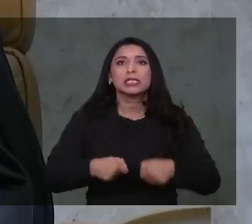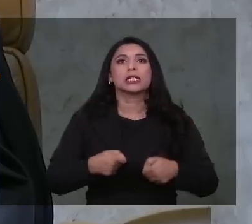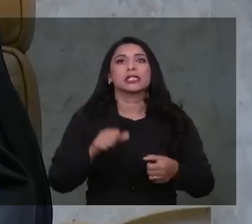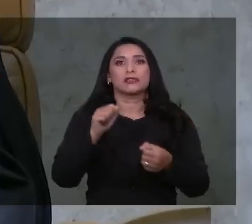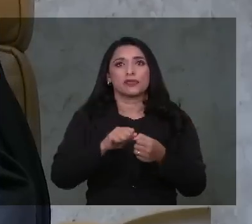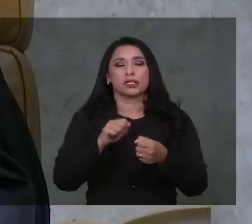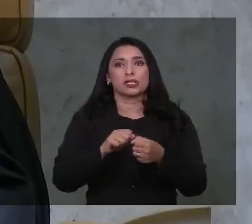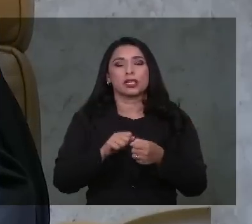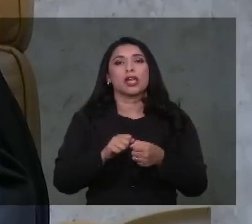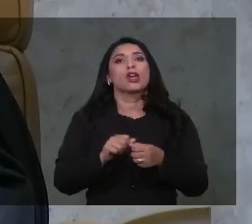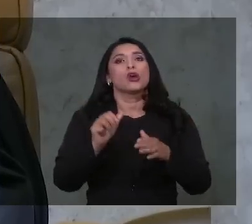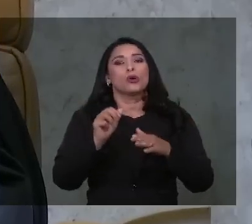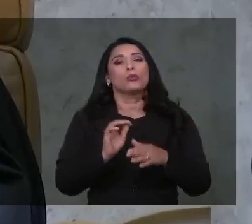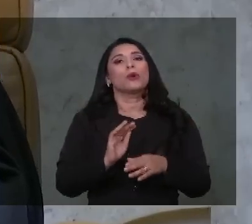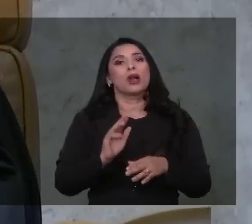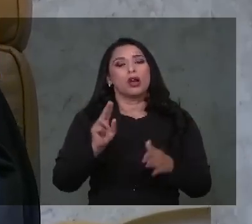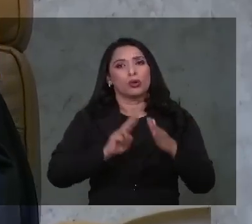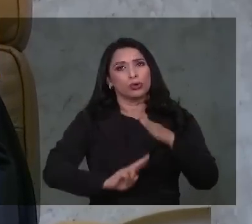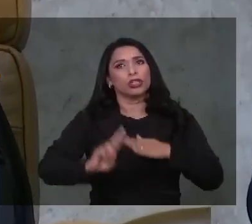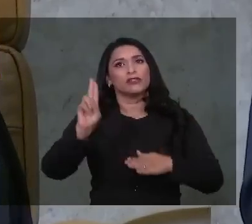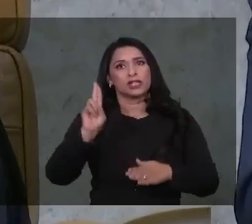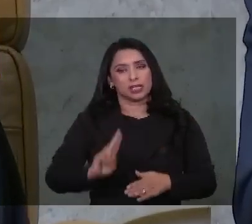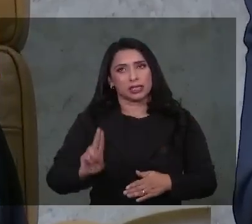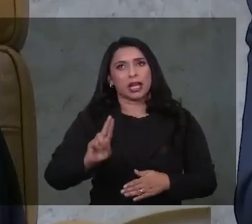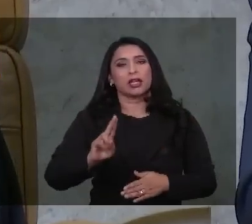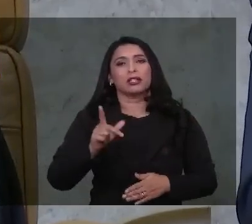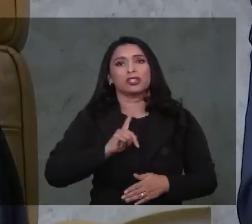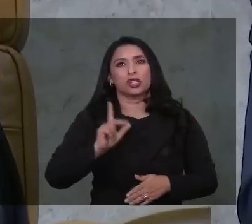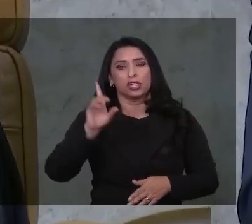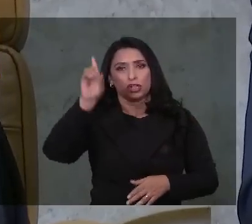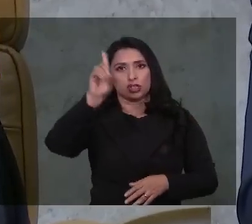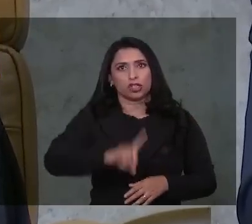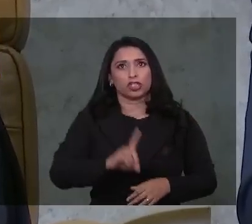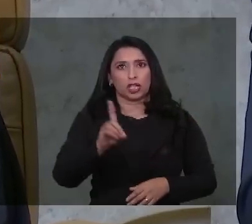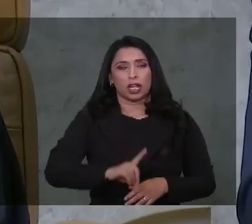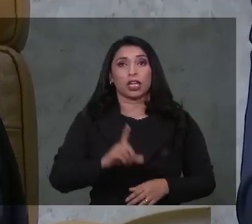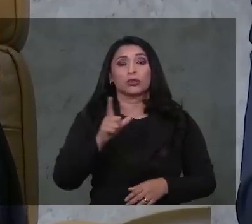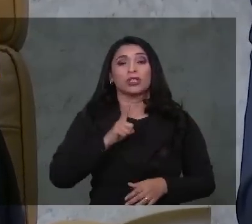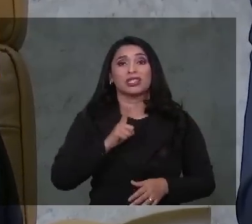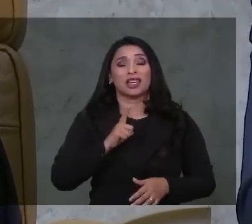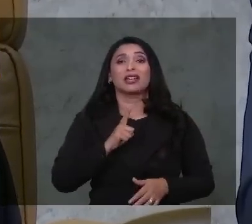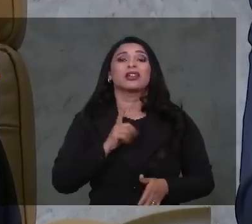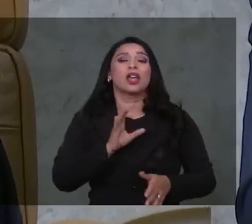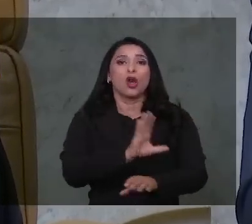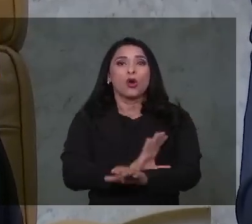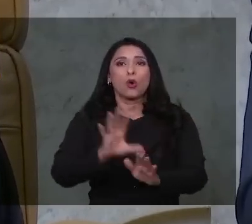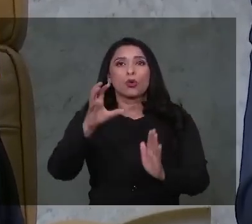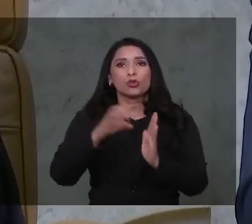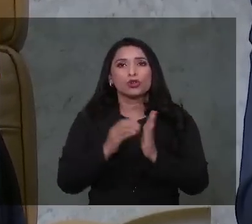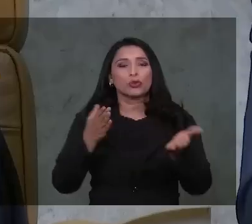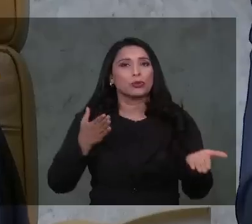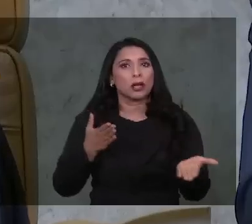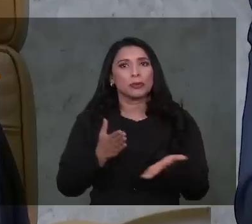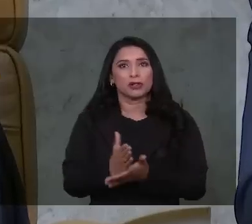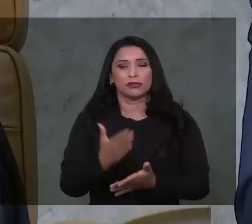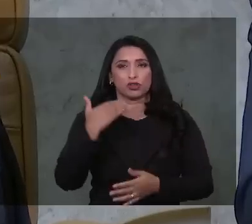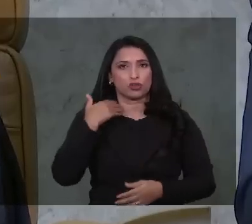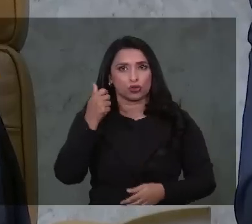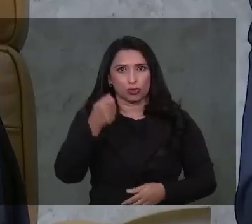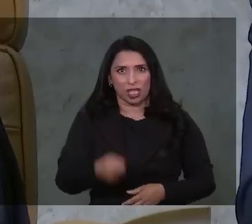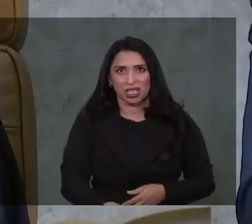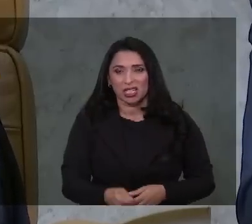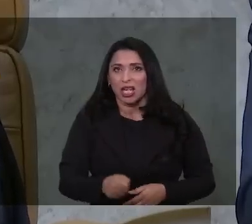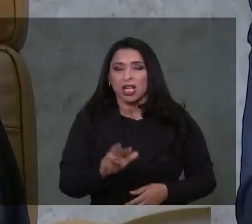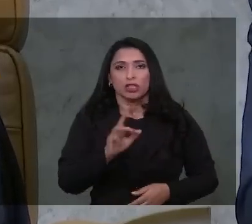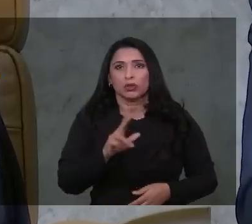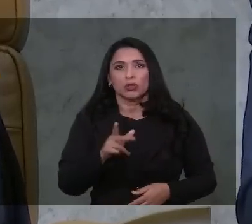direito e que seja aprovado em um disputado concurso público. Juiz no Brasil não deve favor a ninguém.